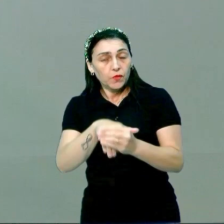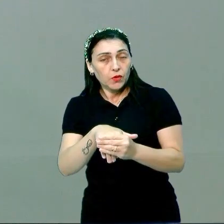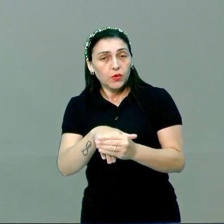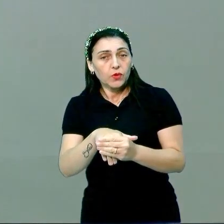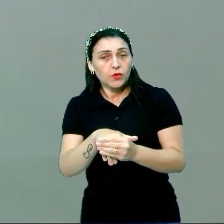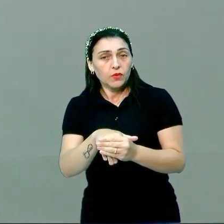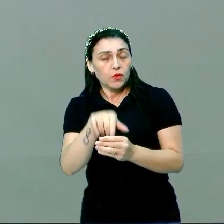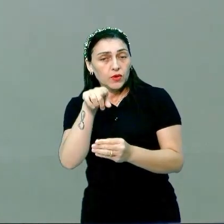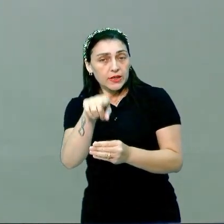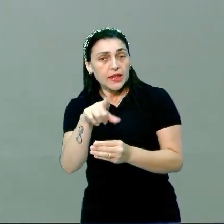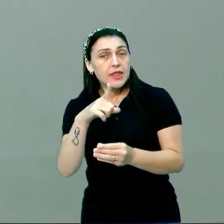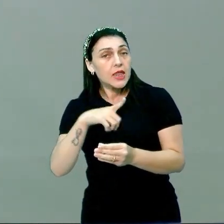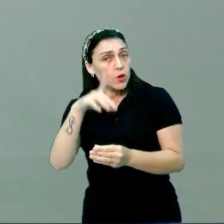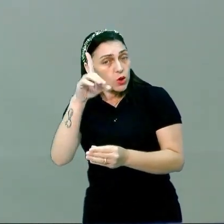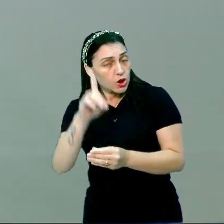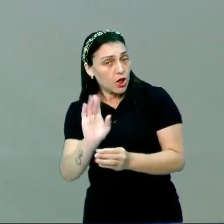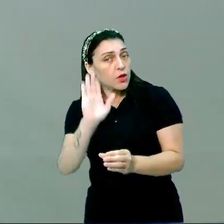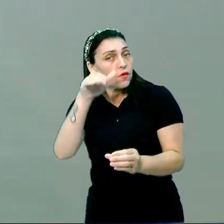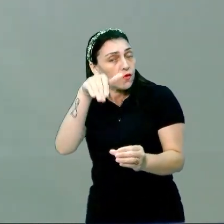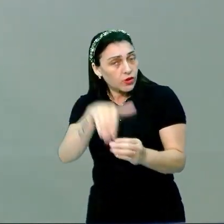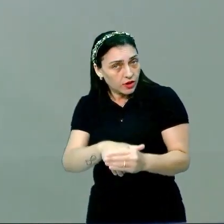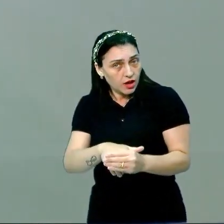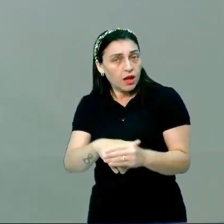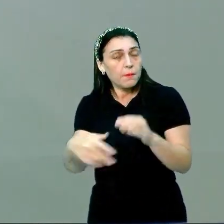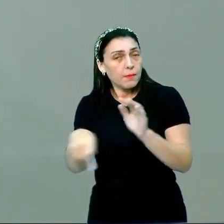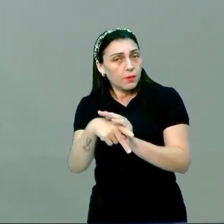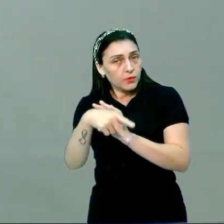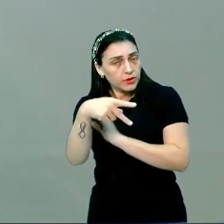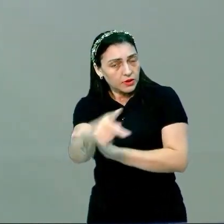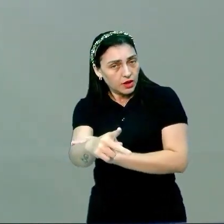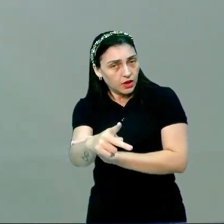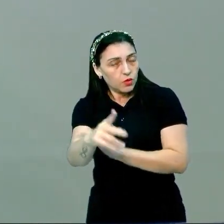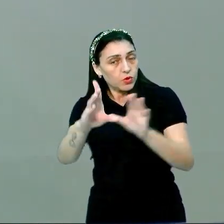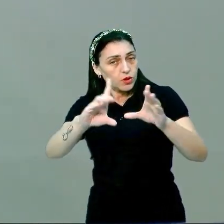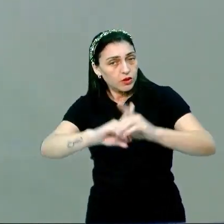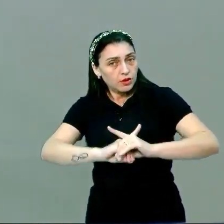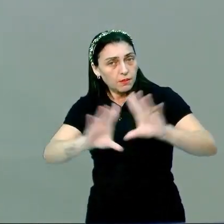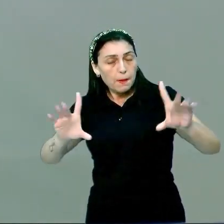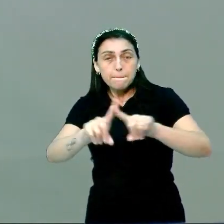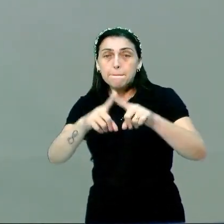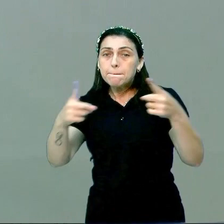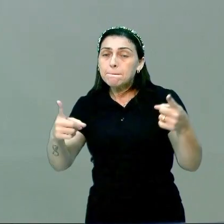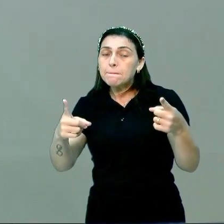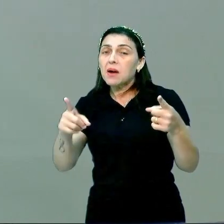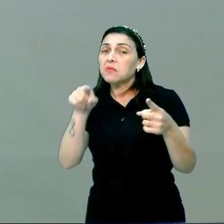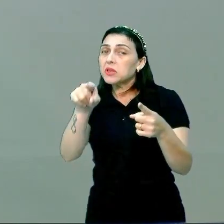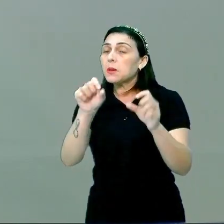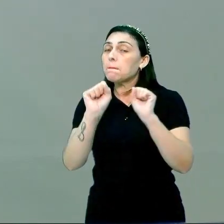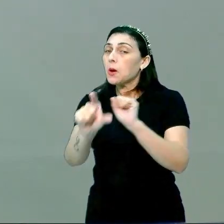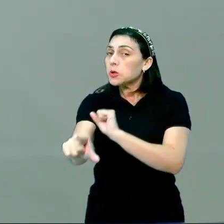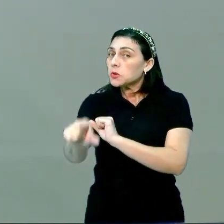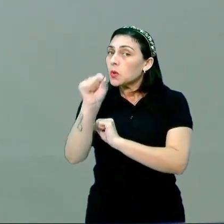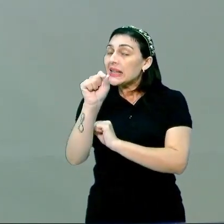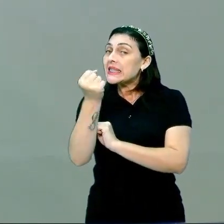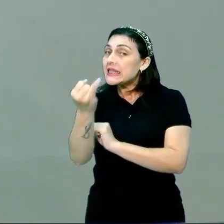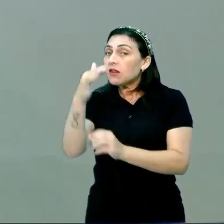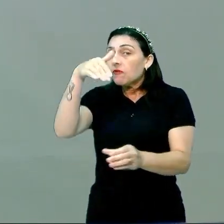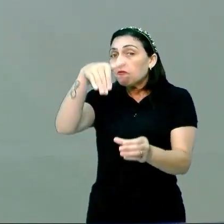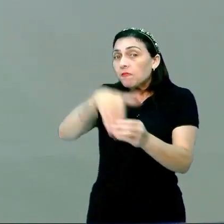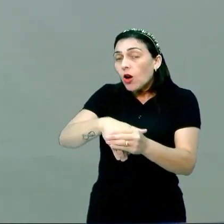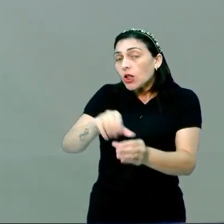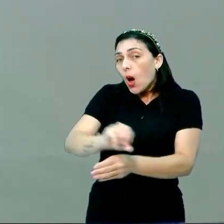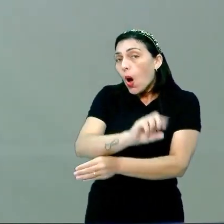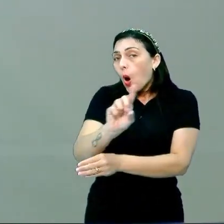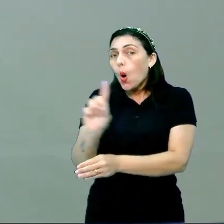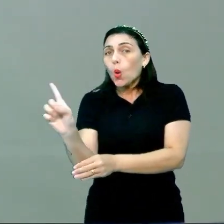voto, você tem o direito de votar, é um direito seu, né? De exercer democracia, mas ele é facultativo. Facultativo no sentido